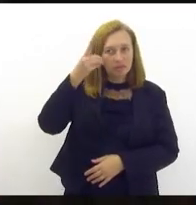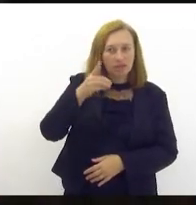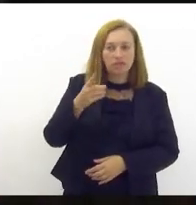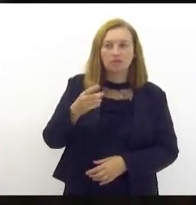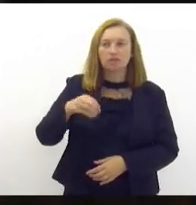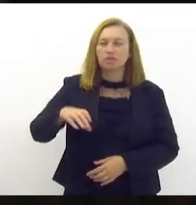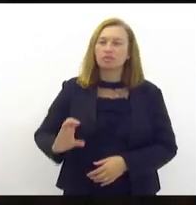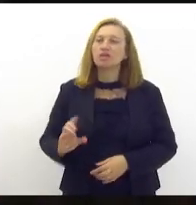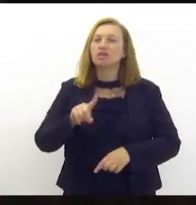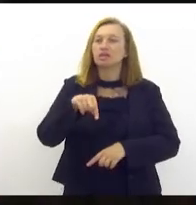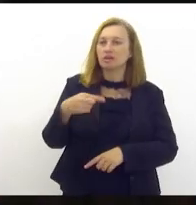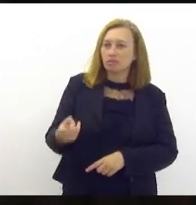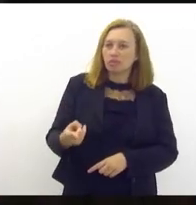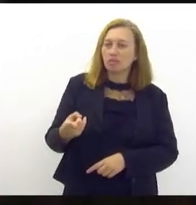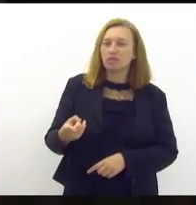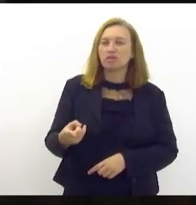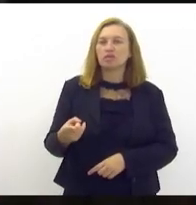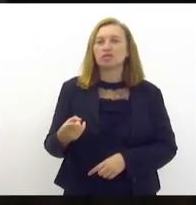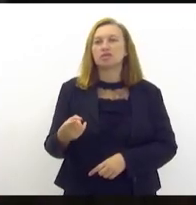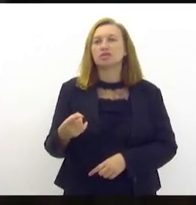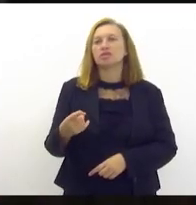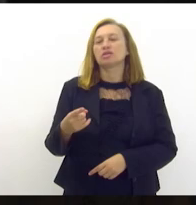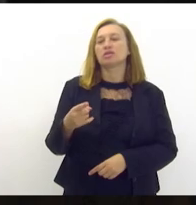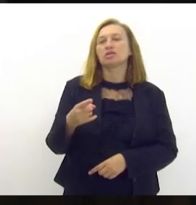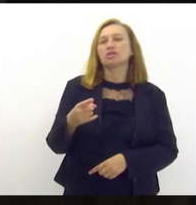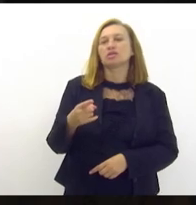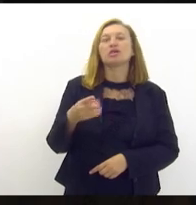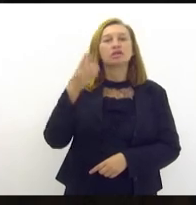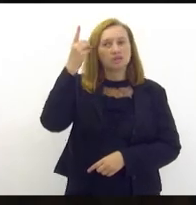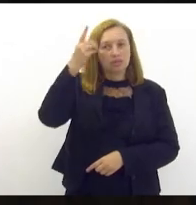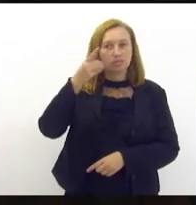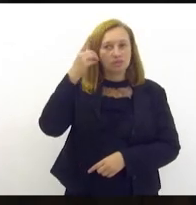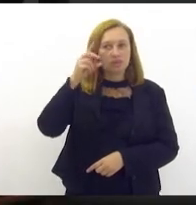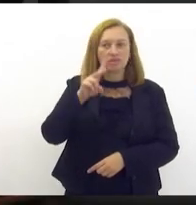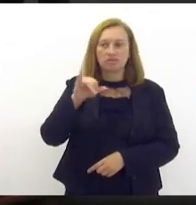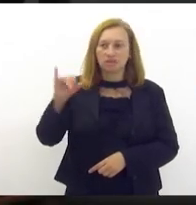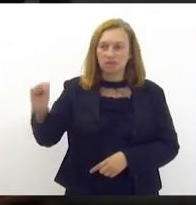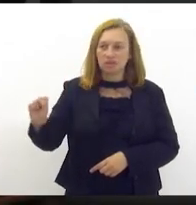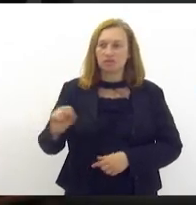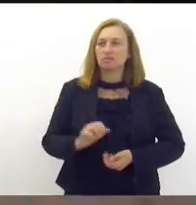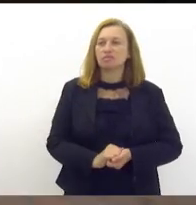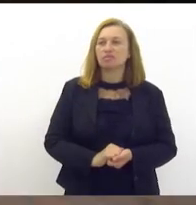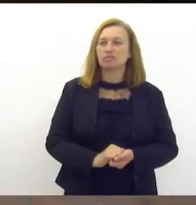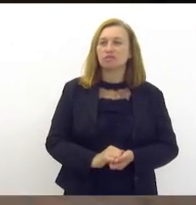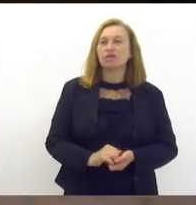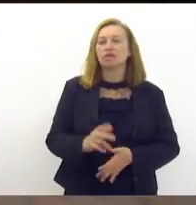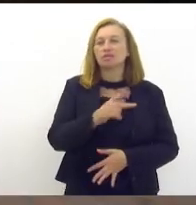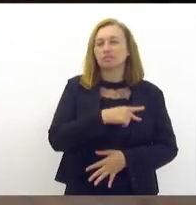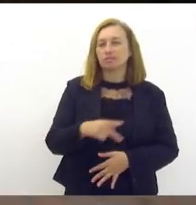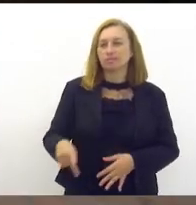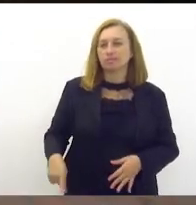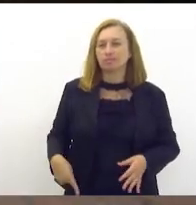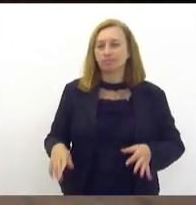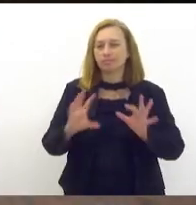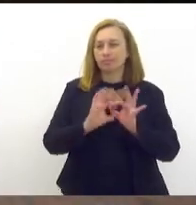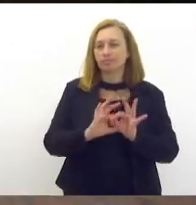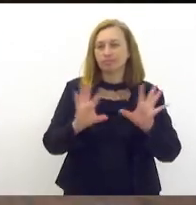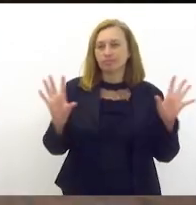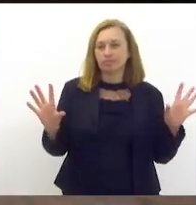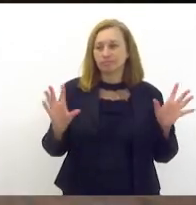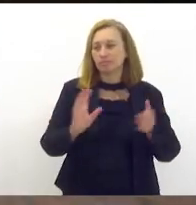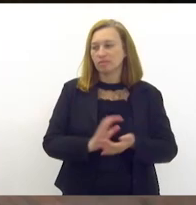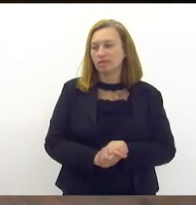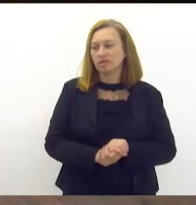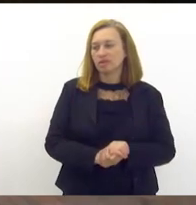em seguida ao nosso autor do PL, deputado Vinícius Cozolino. Presidente democrático,